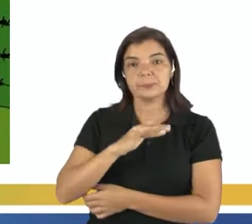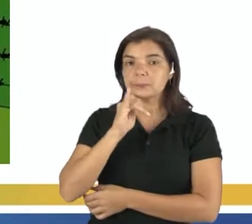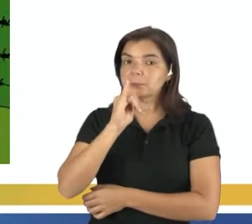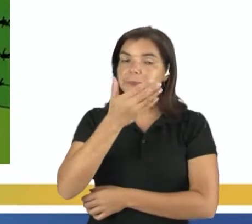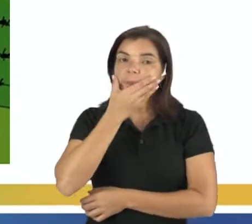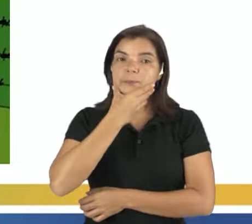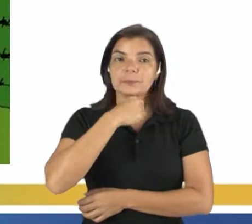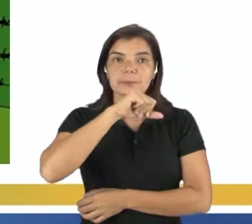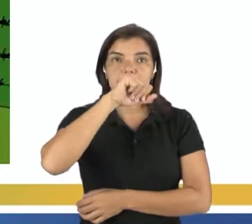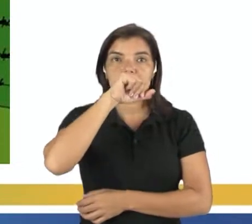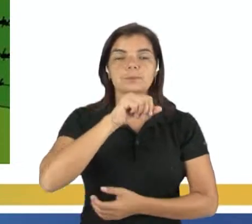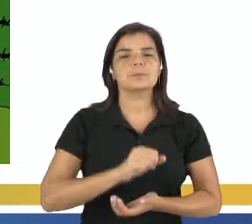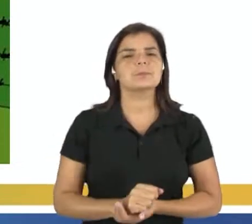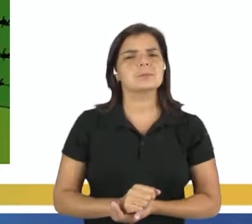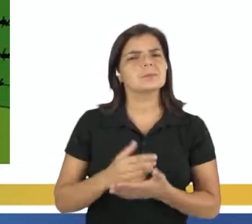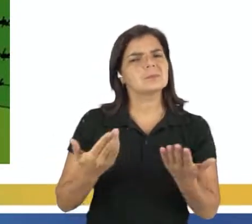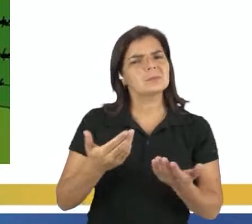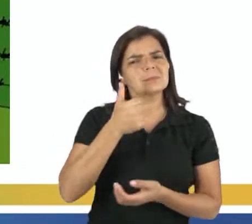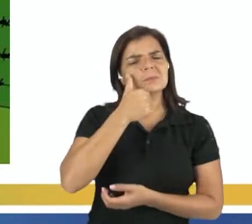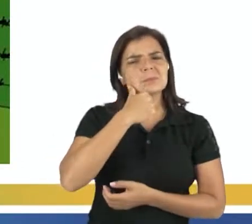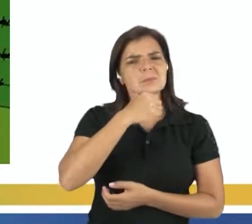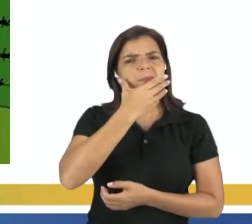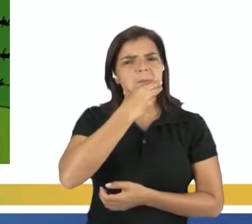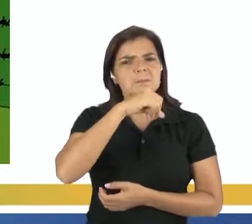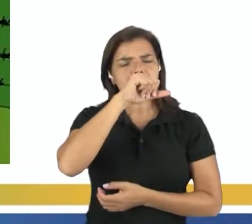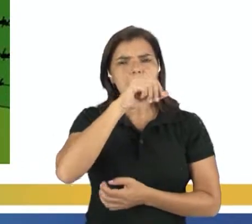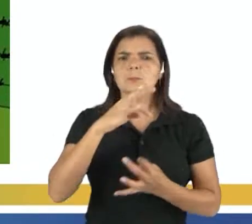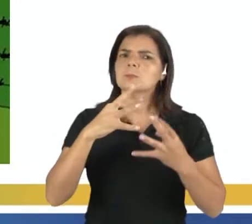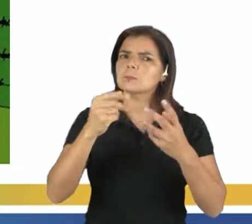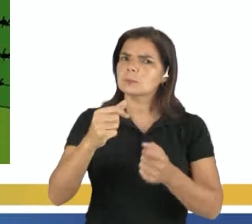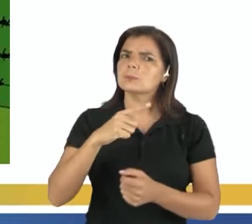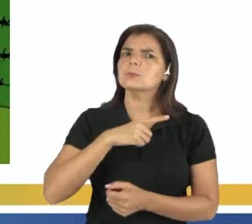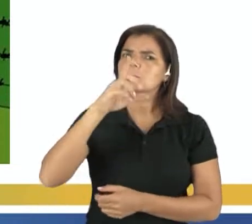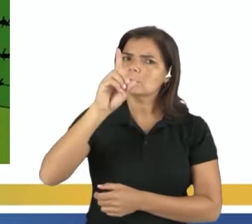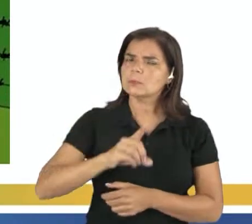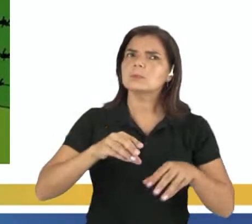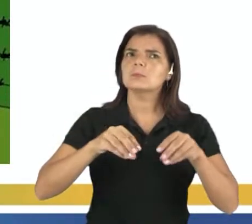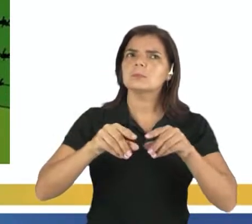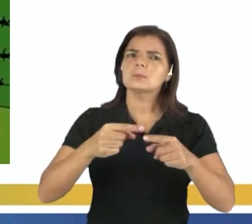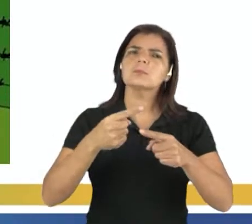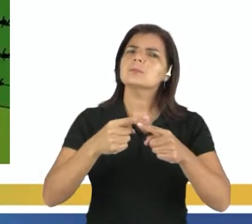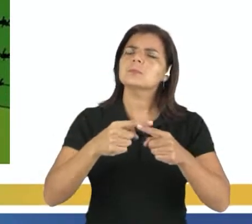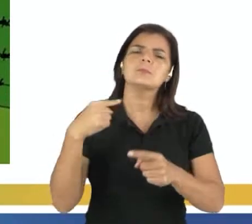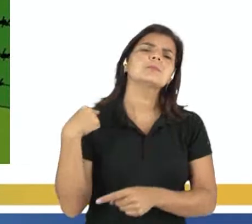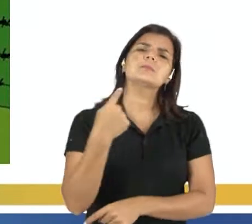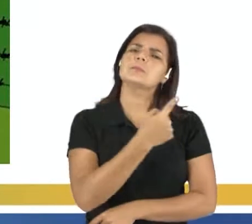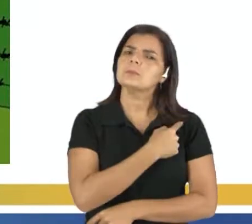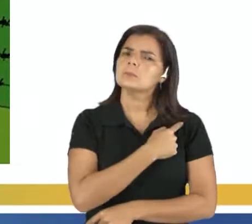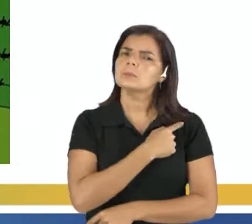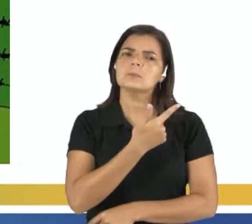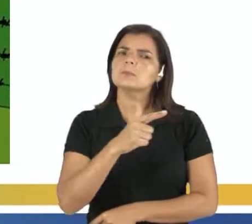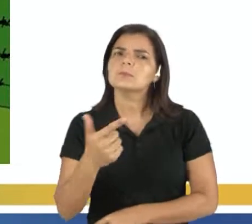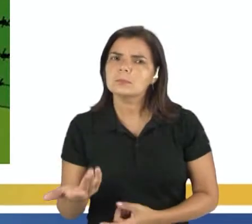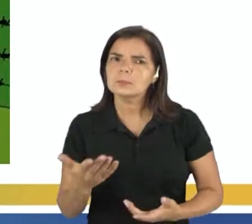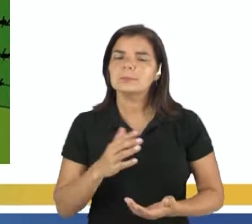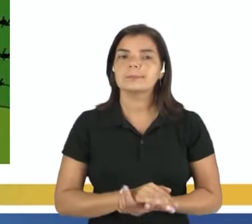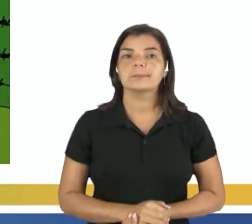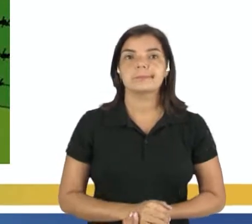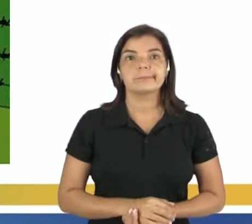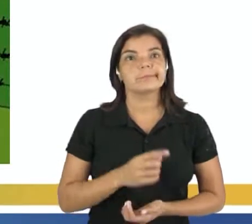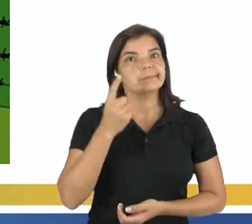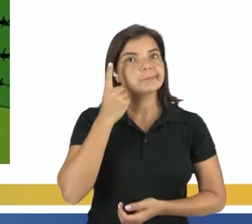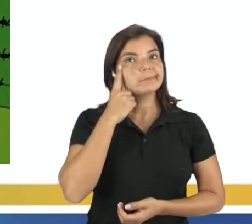seus pais. Mas papai, ouvi dizer que todos têm direito à terra. Por que nós não temos a nossa? E aí